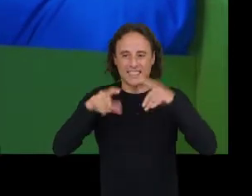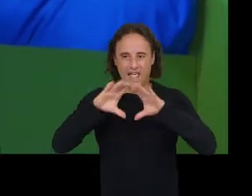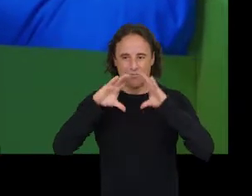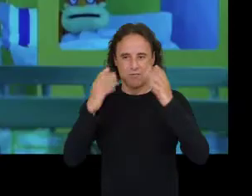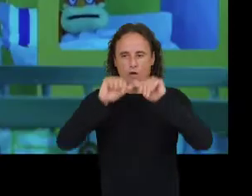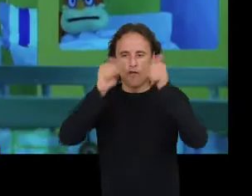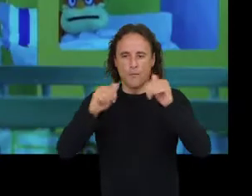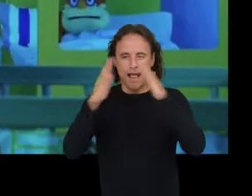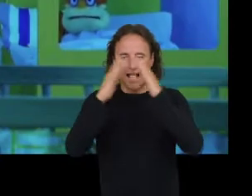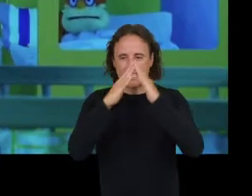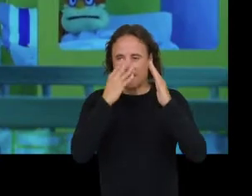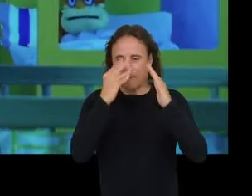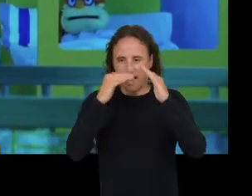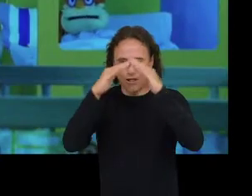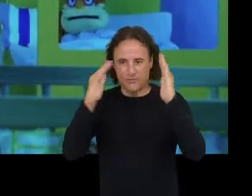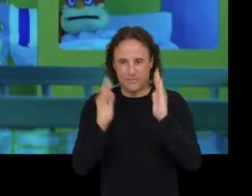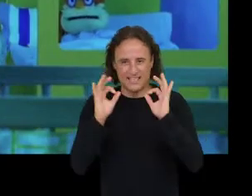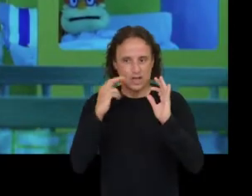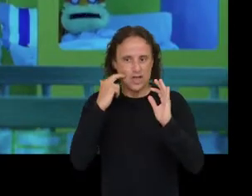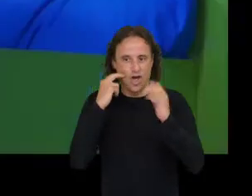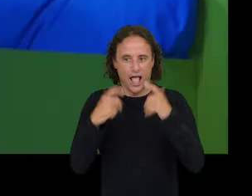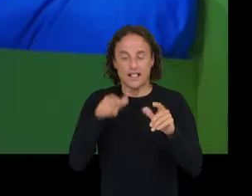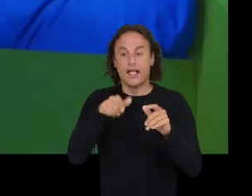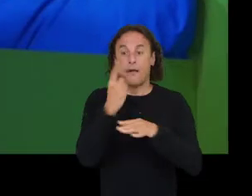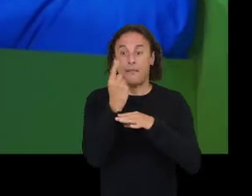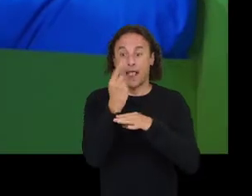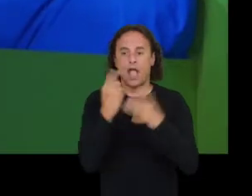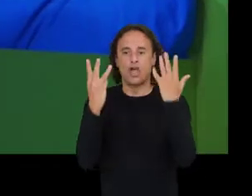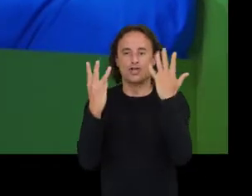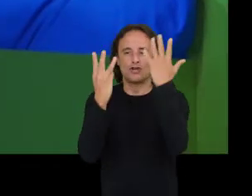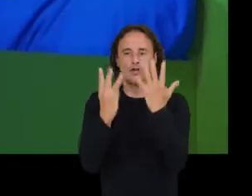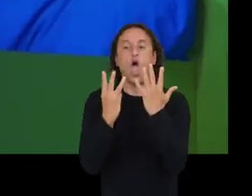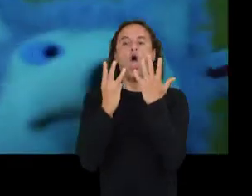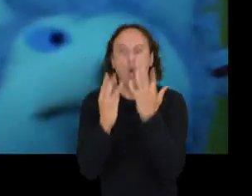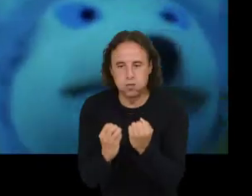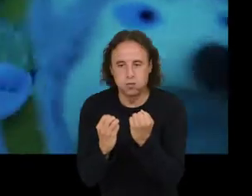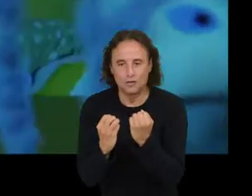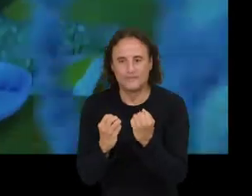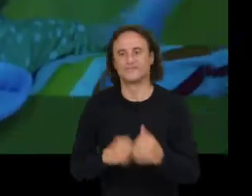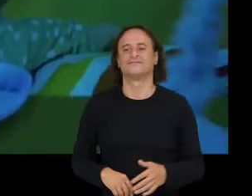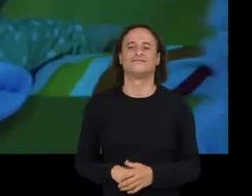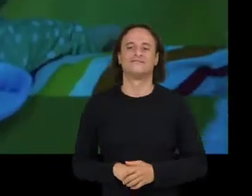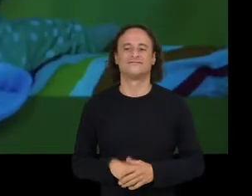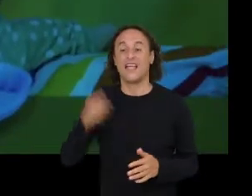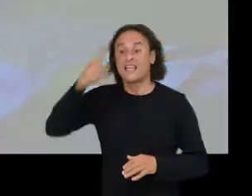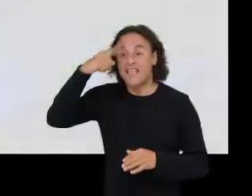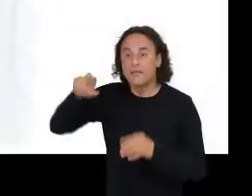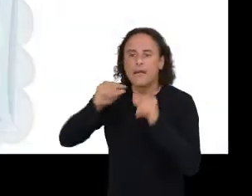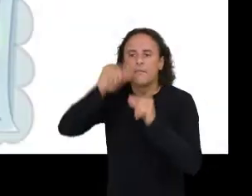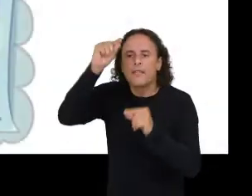torta con forma de casiña de can de chocolate. Que sabedes canto